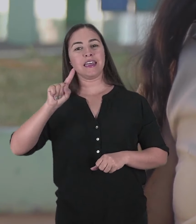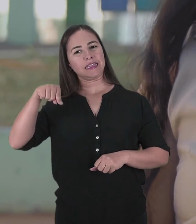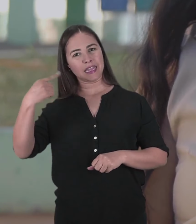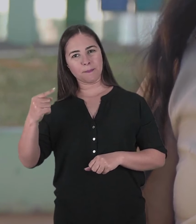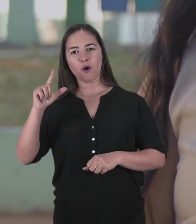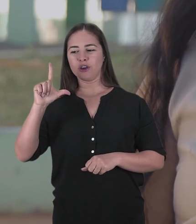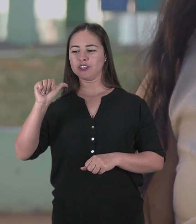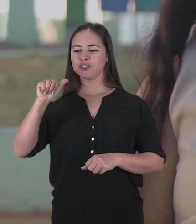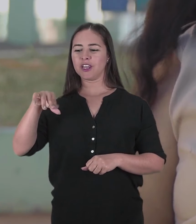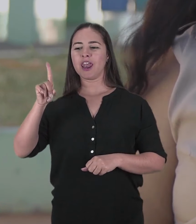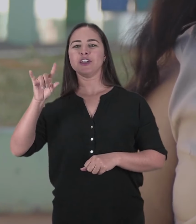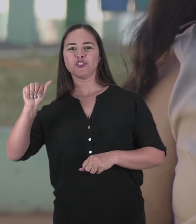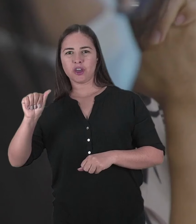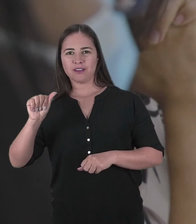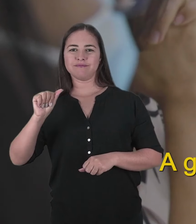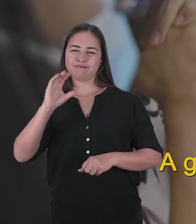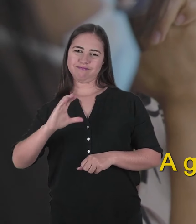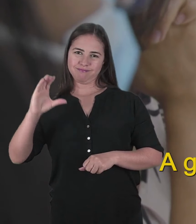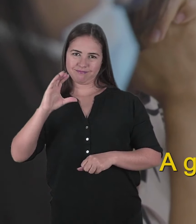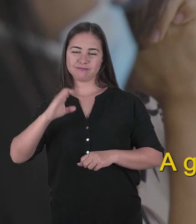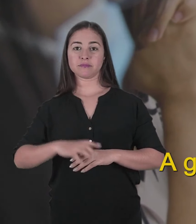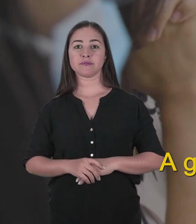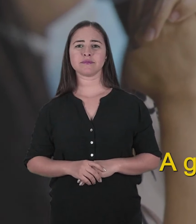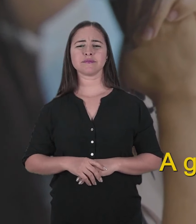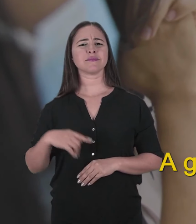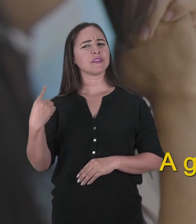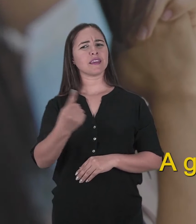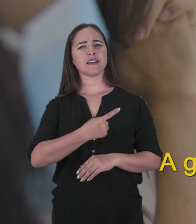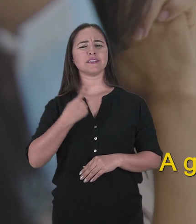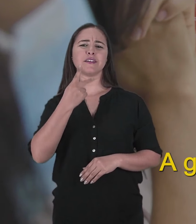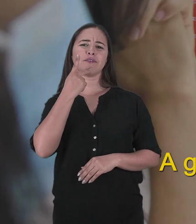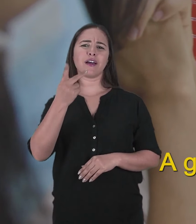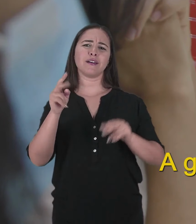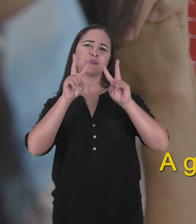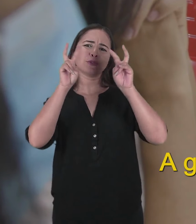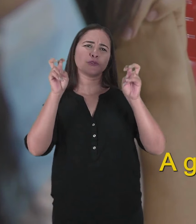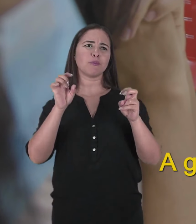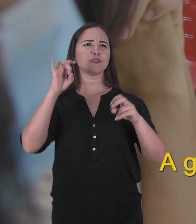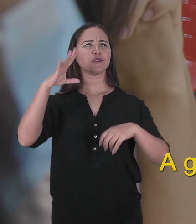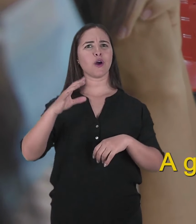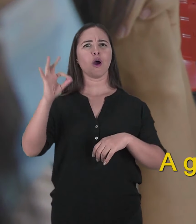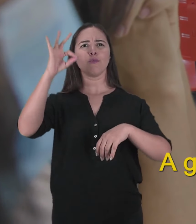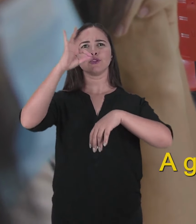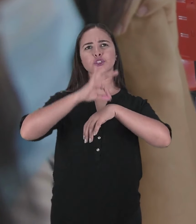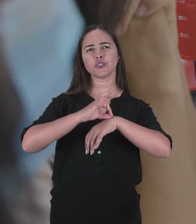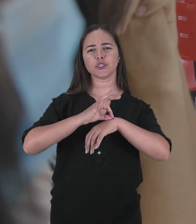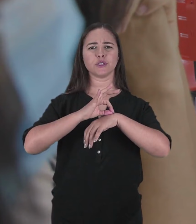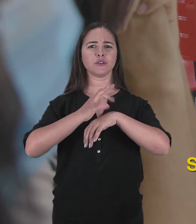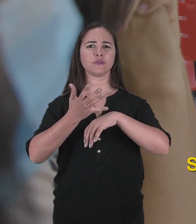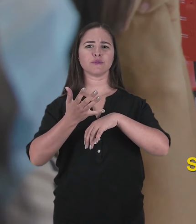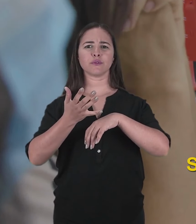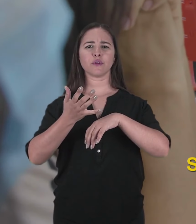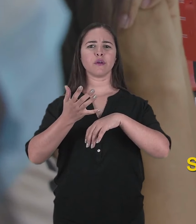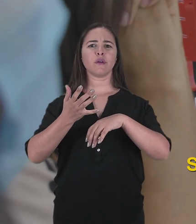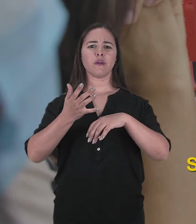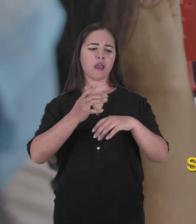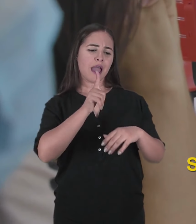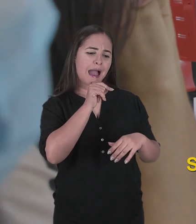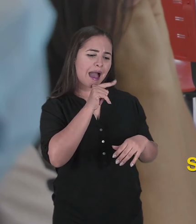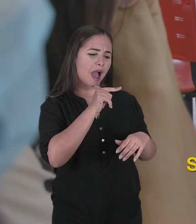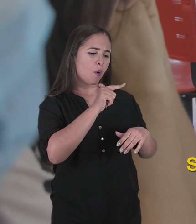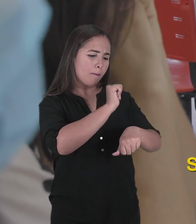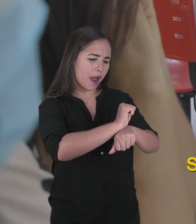pegou o prefixo Lândia, né? A gente não está só falando de um vírus dentro de um mosquito que põe que se reproduz